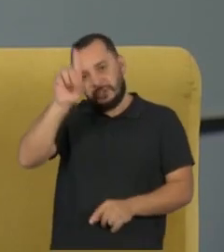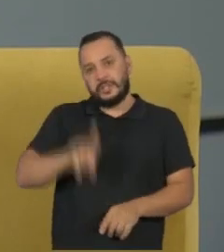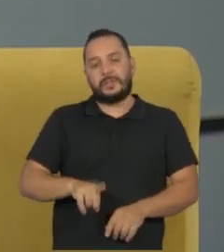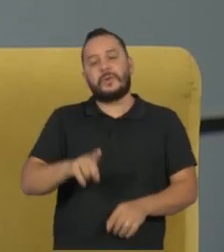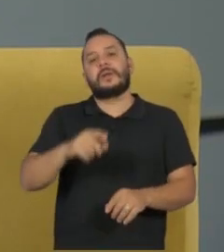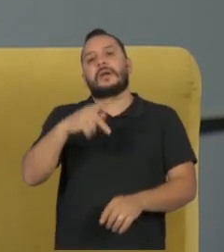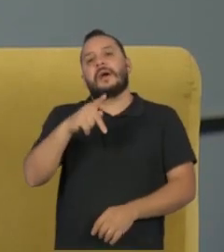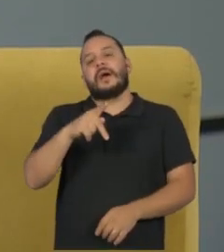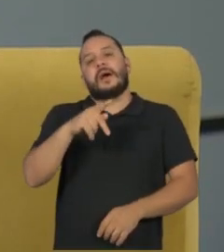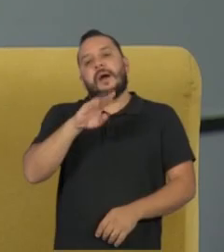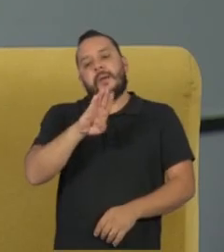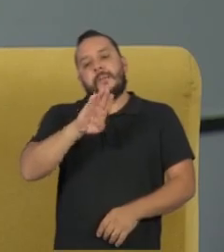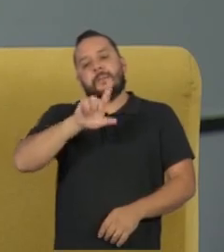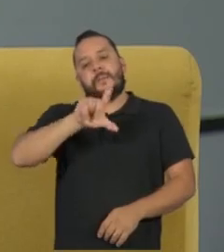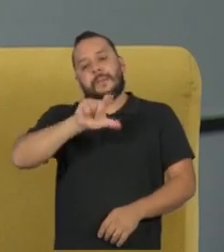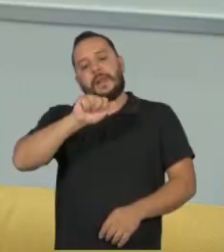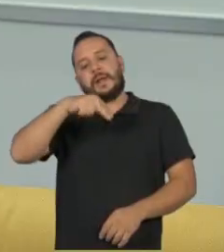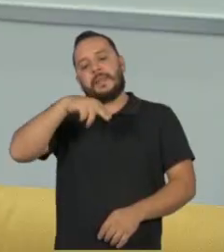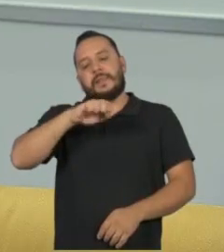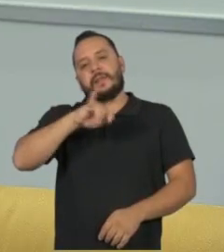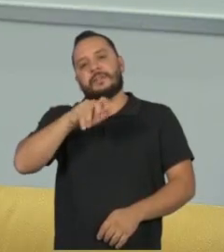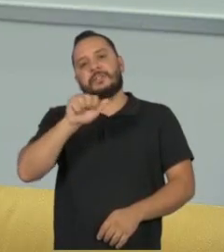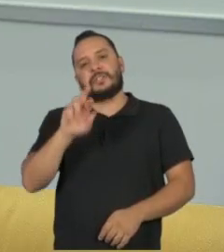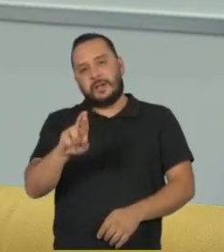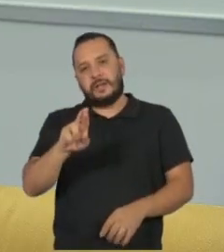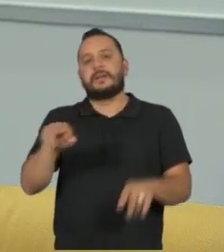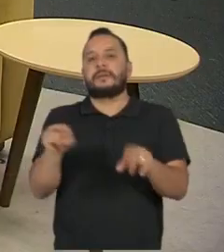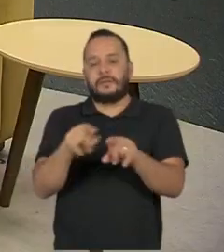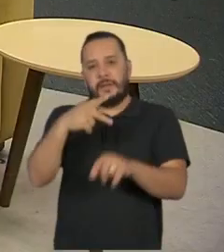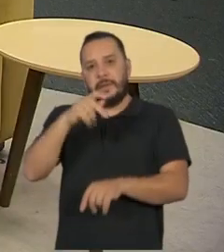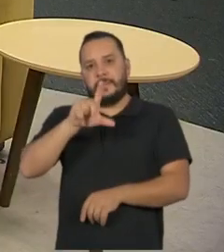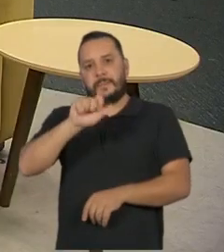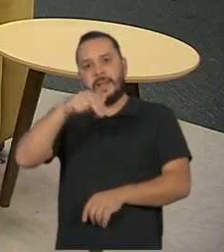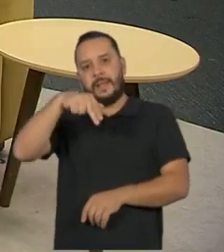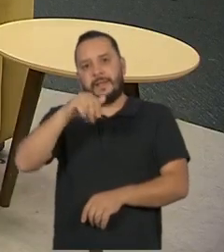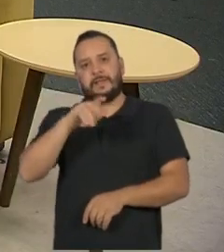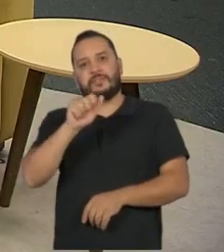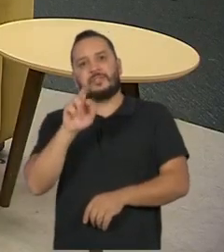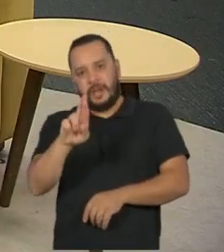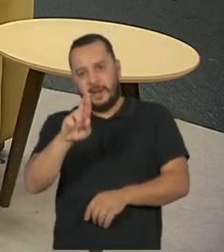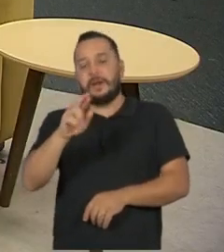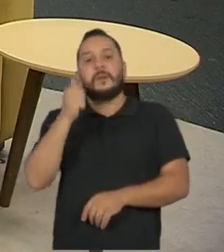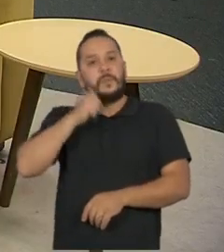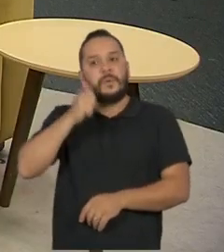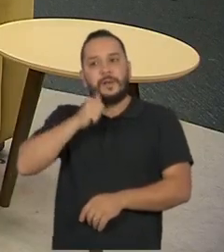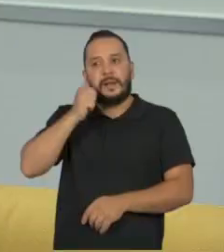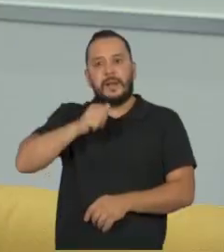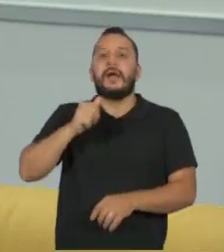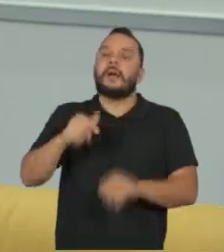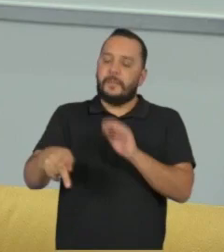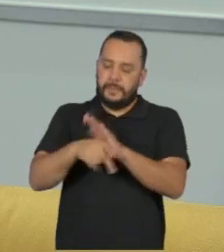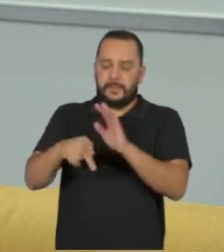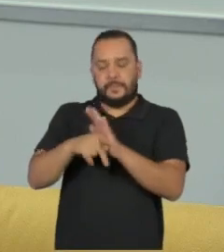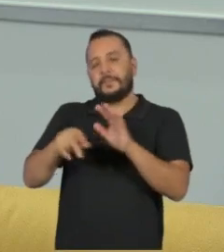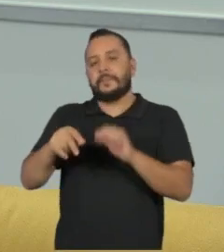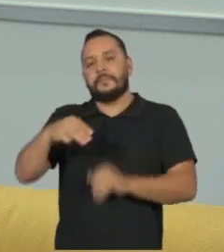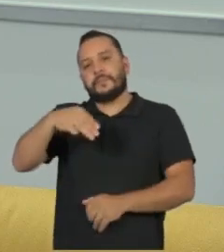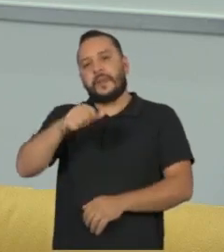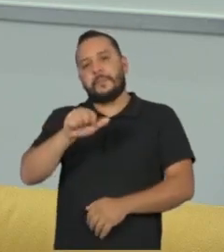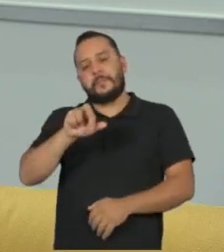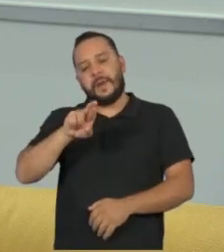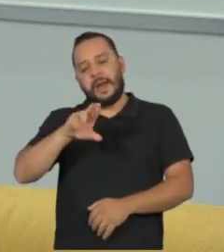Planejar, Márcia Dessen. Márcia, boa tarde, muito obrigada por estar conosco aqui no JC1. Então, Márcia,